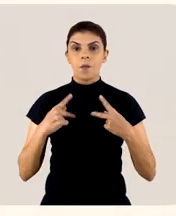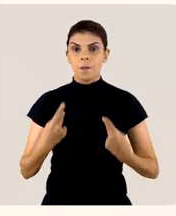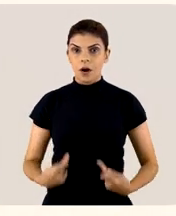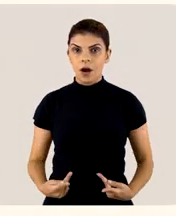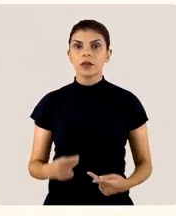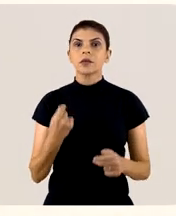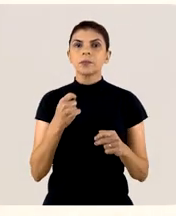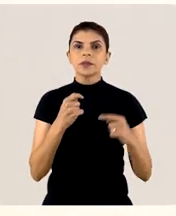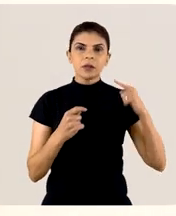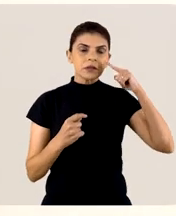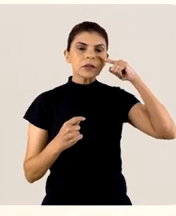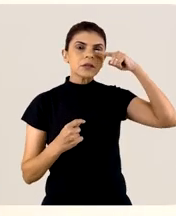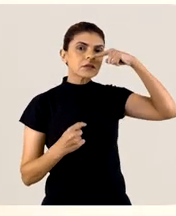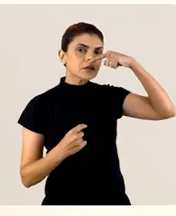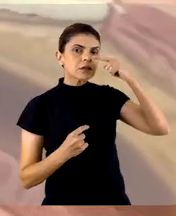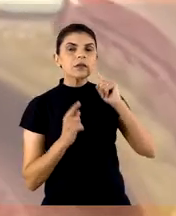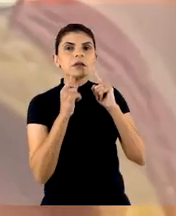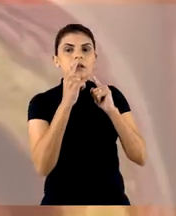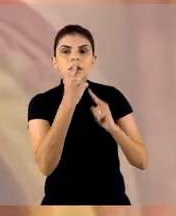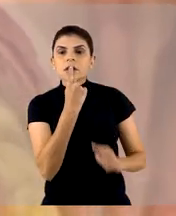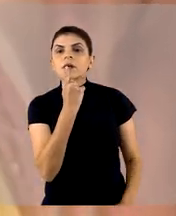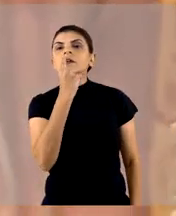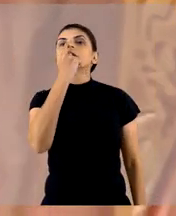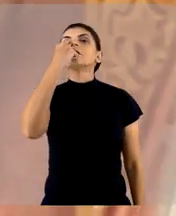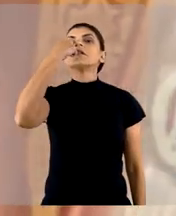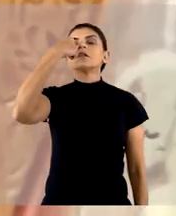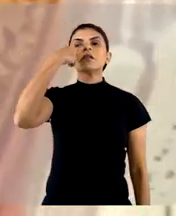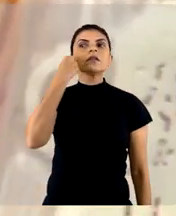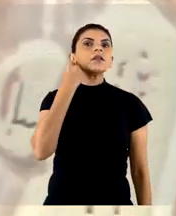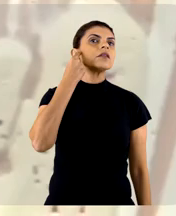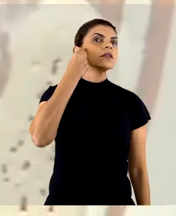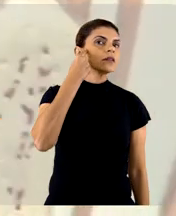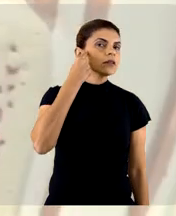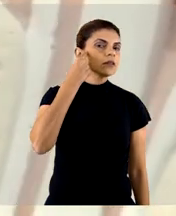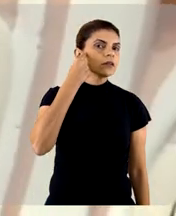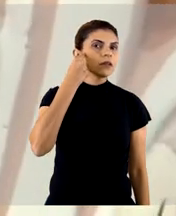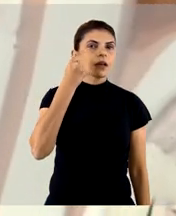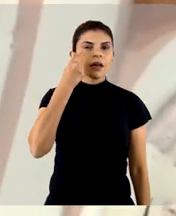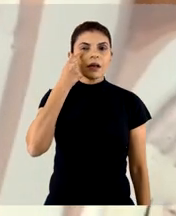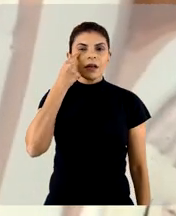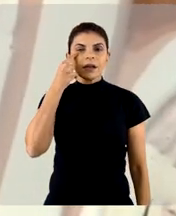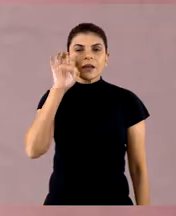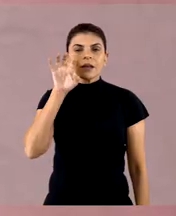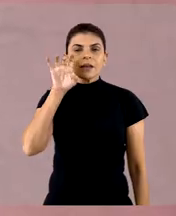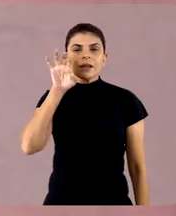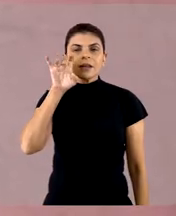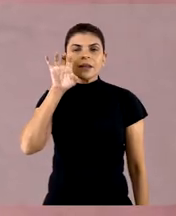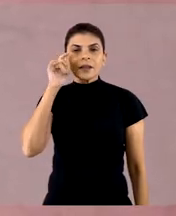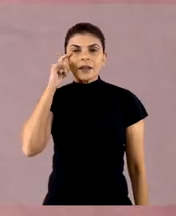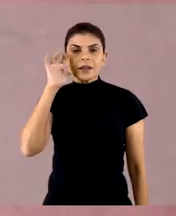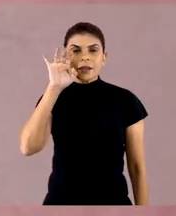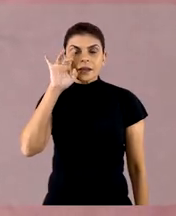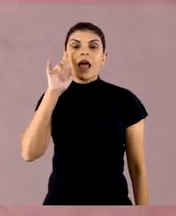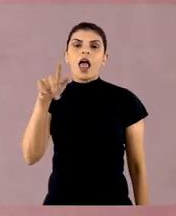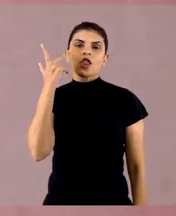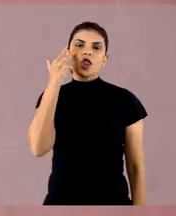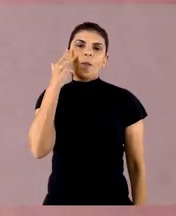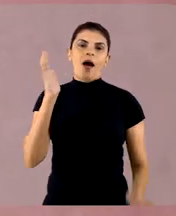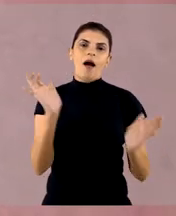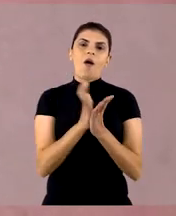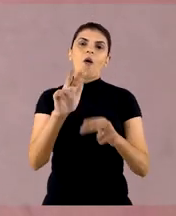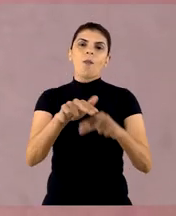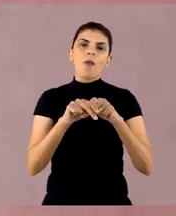cotonete nasofaríngeo deve ser inserido até que o contato com a nasofaringe seja atingido. O lacrimejamento é uma resposta